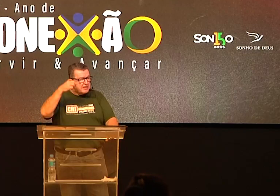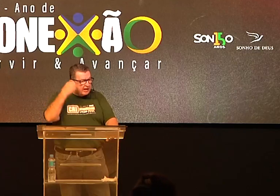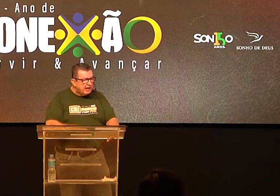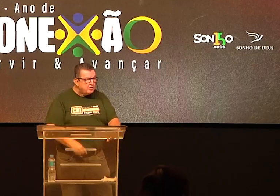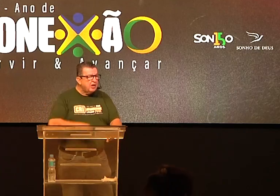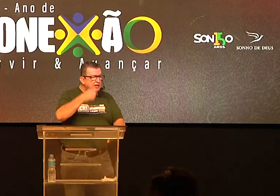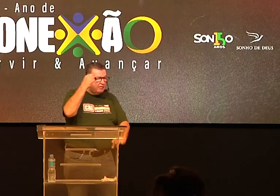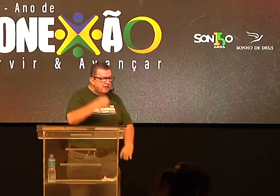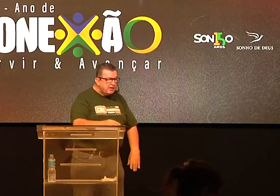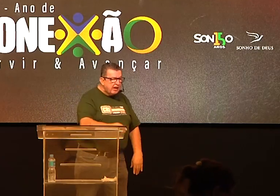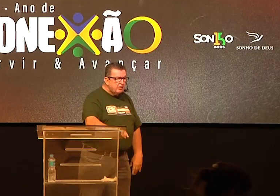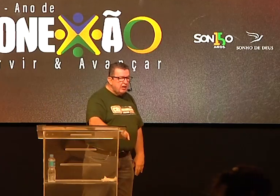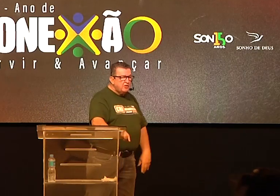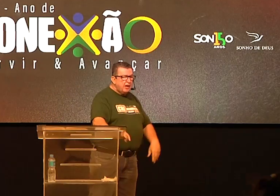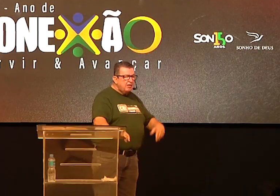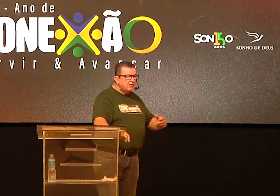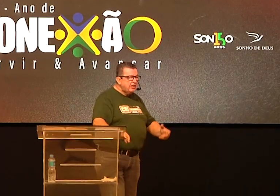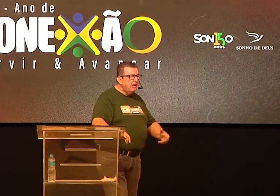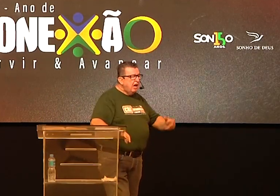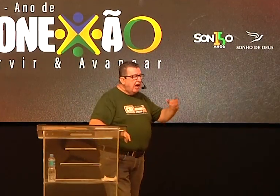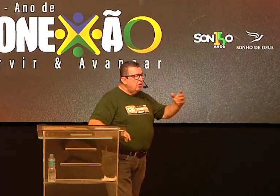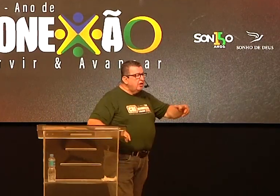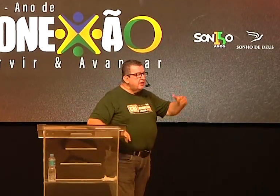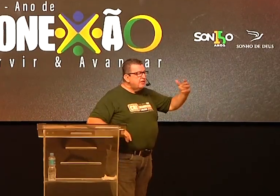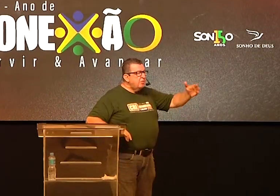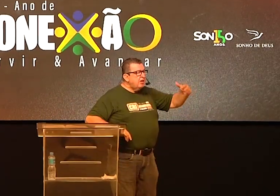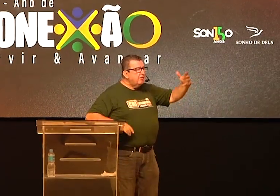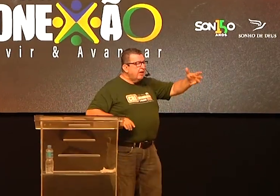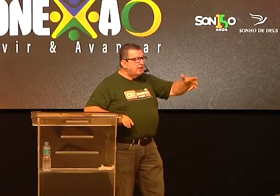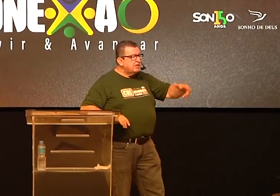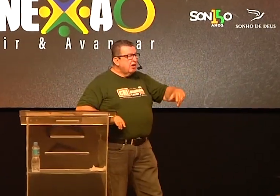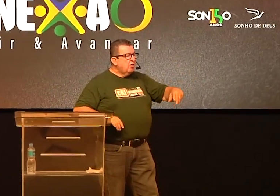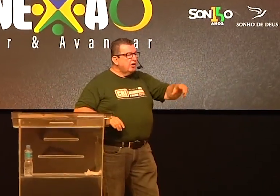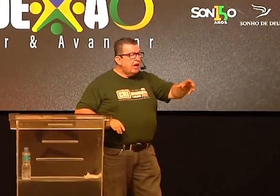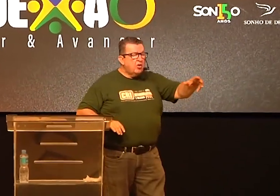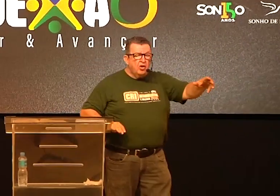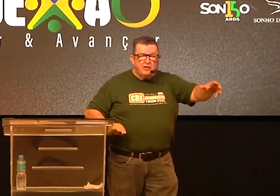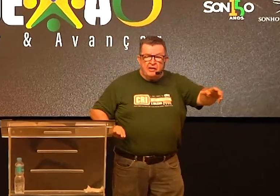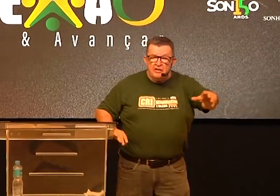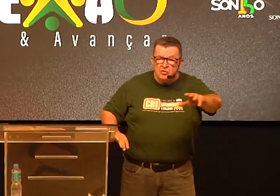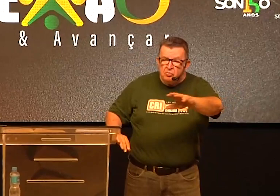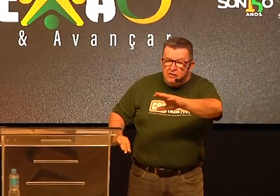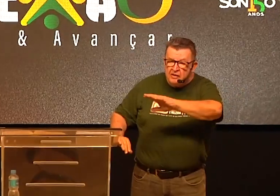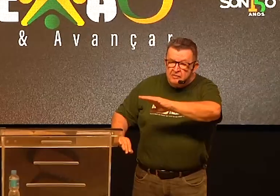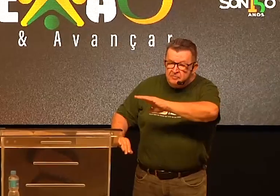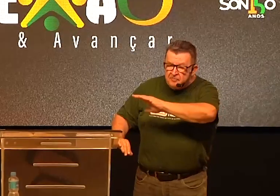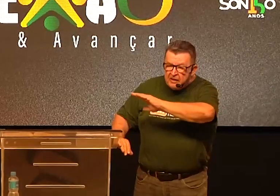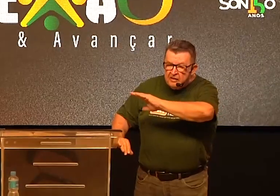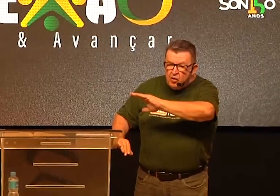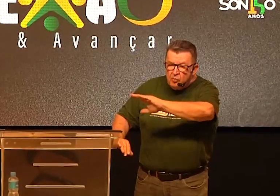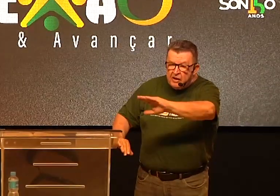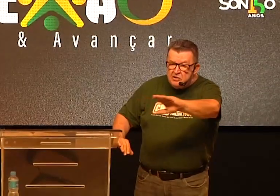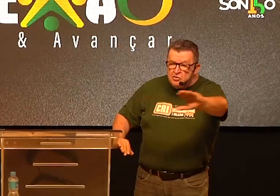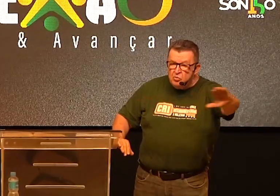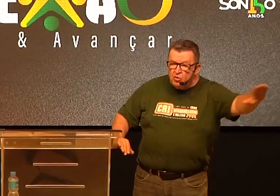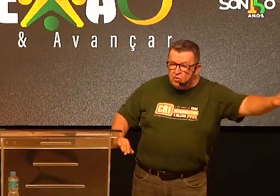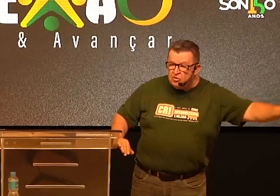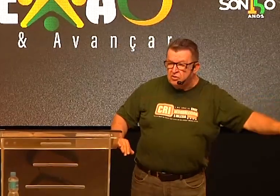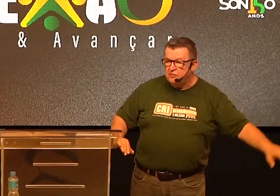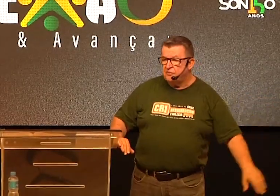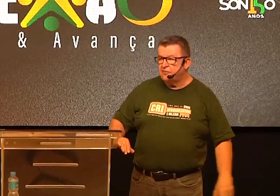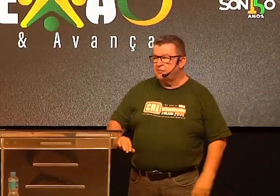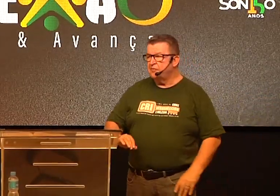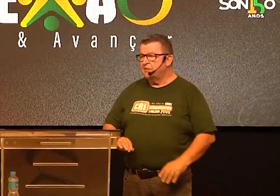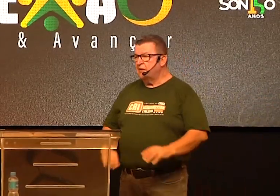teve descrédito, ele teve descrédito. Ele falava assim, aonde esse Neemias vai, qualquer coisa vai derrubar esses